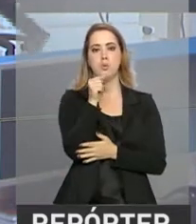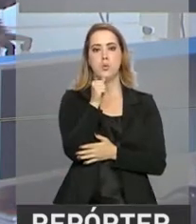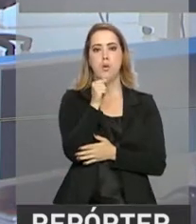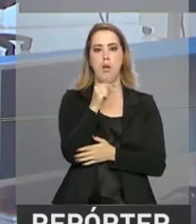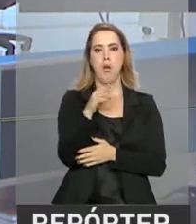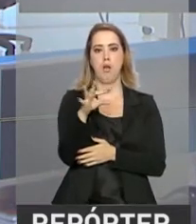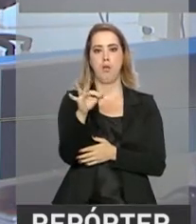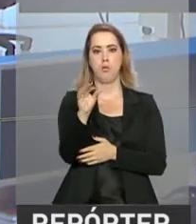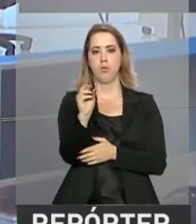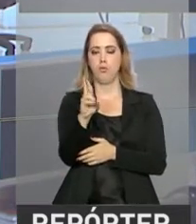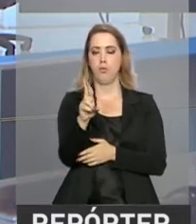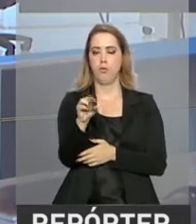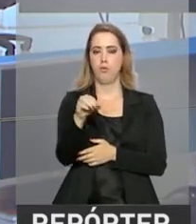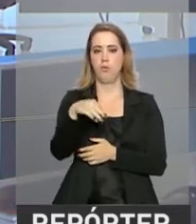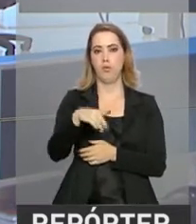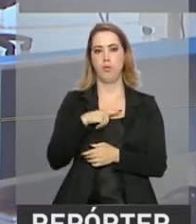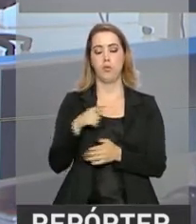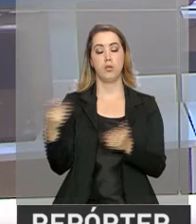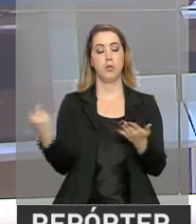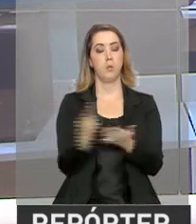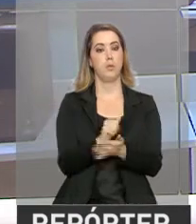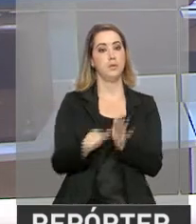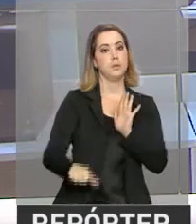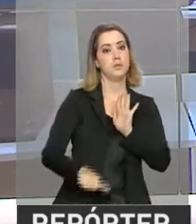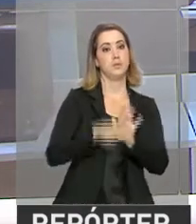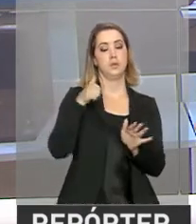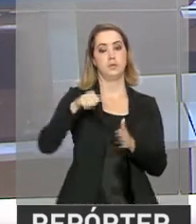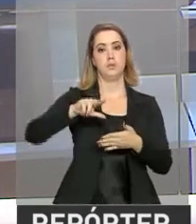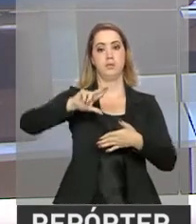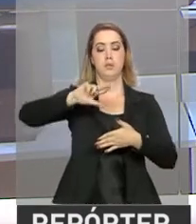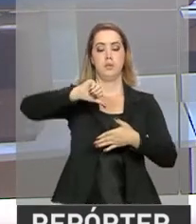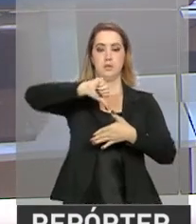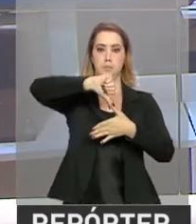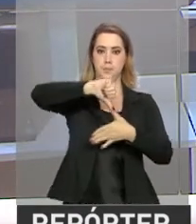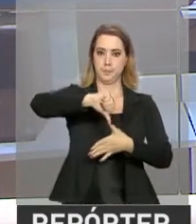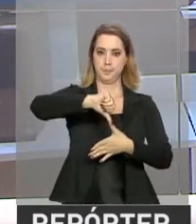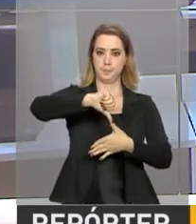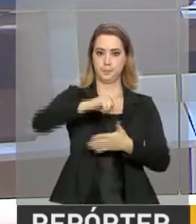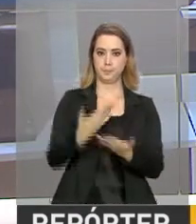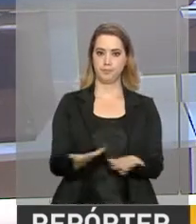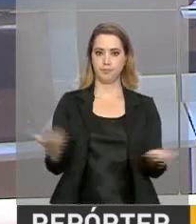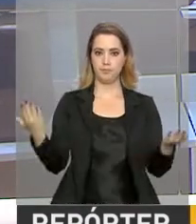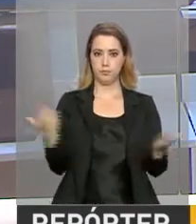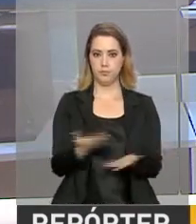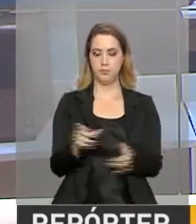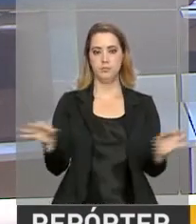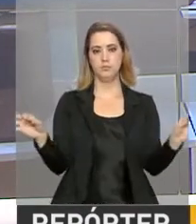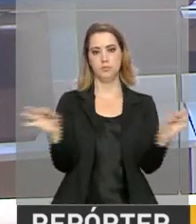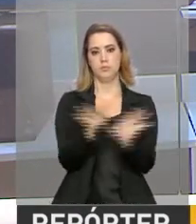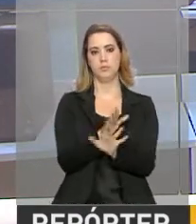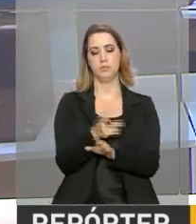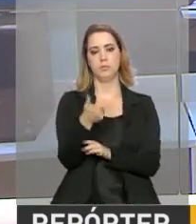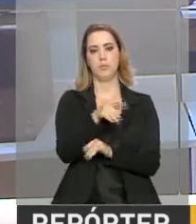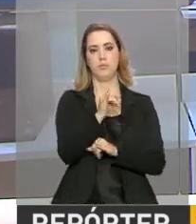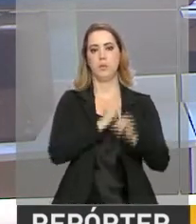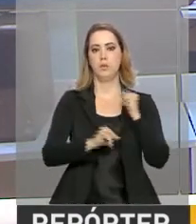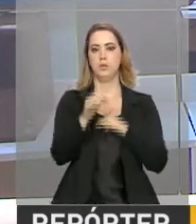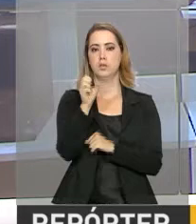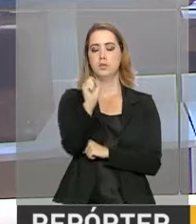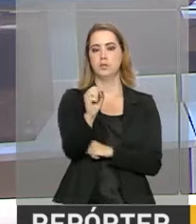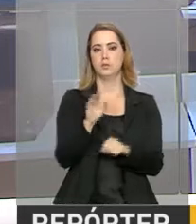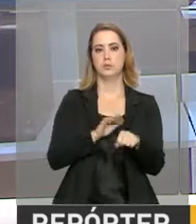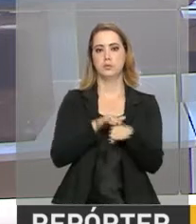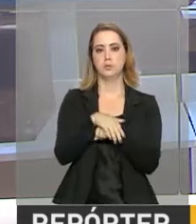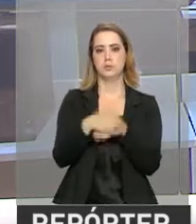pela primeira vez no hemisfério sul e nós ficamos por aqui voltamos a qualquer momento com outras informações ou às oito da noite